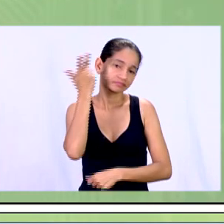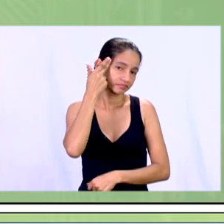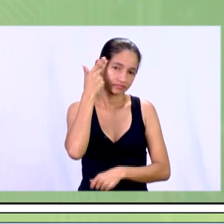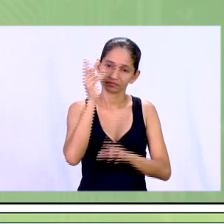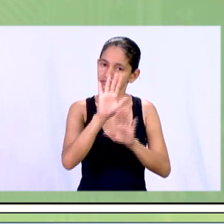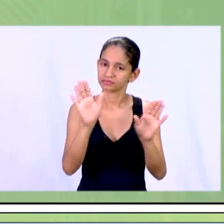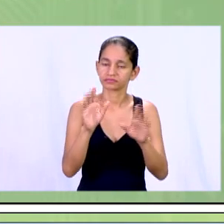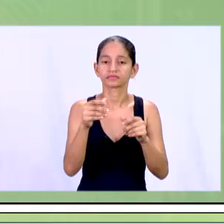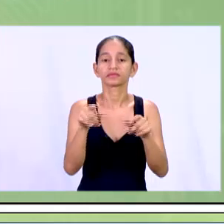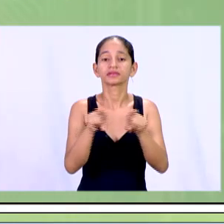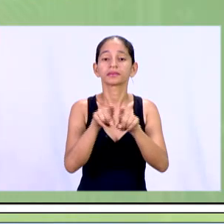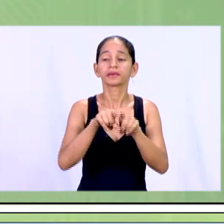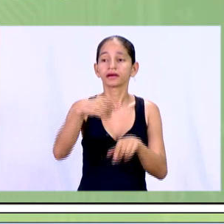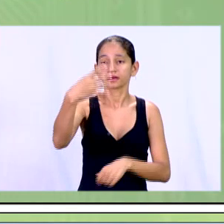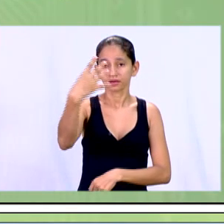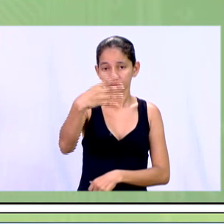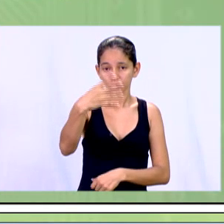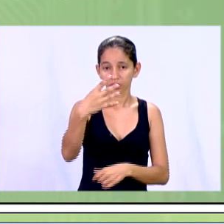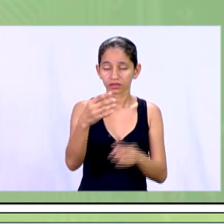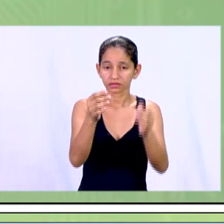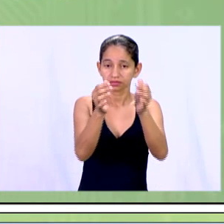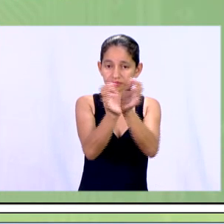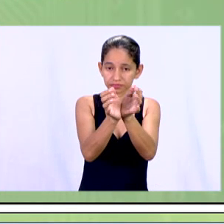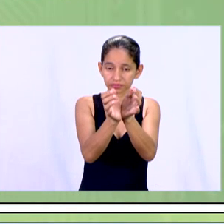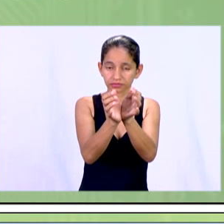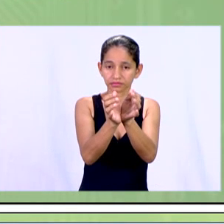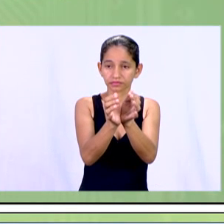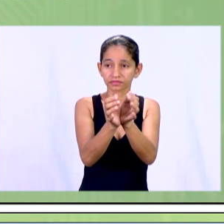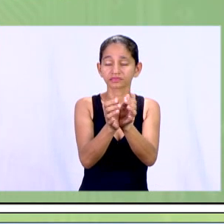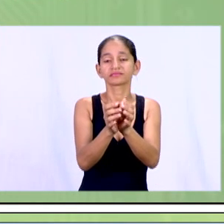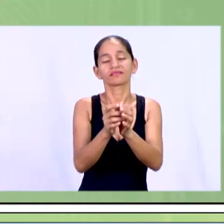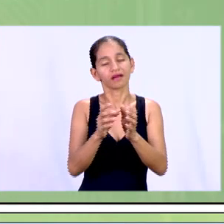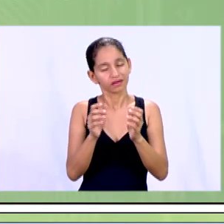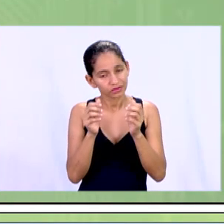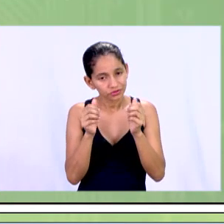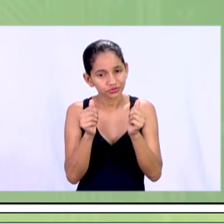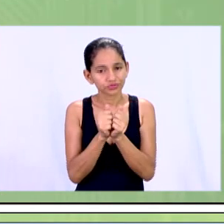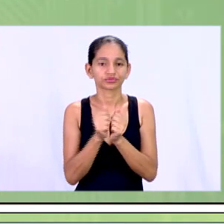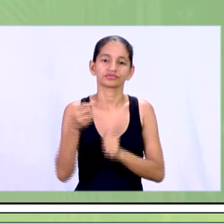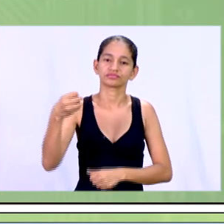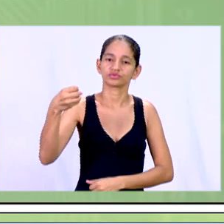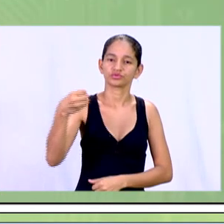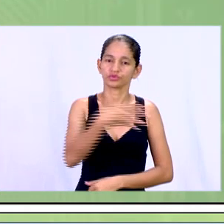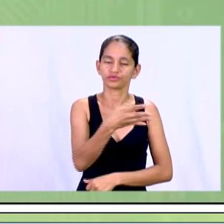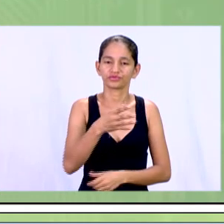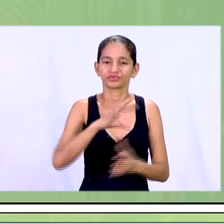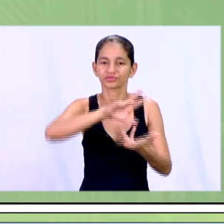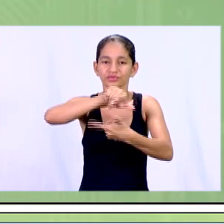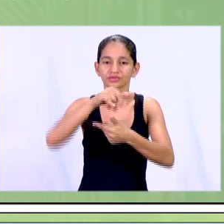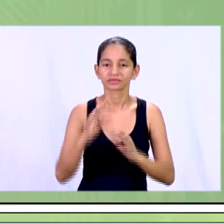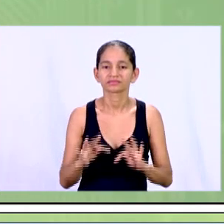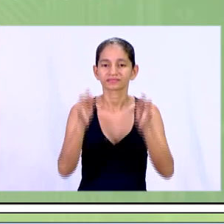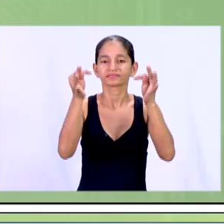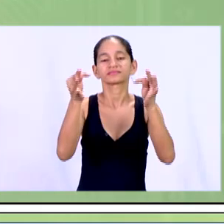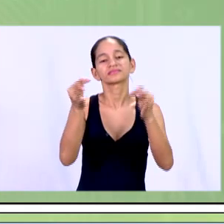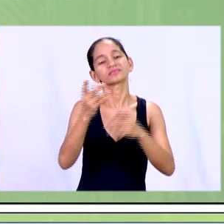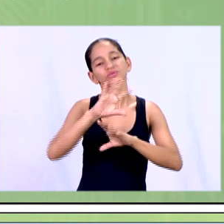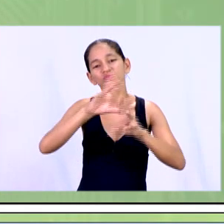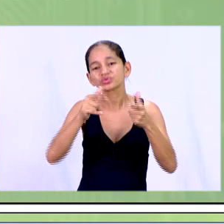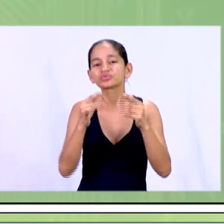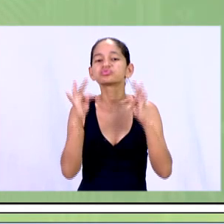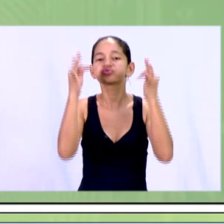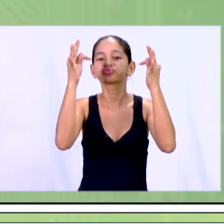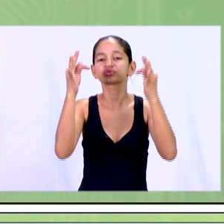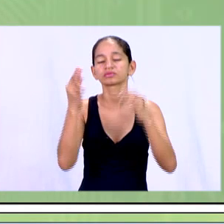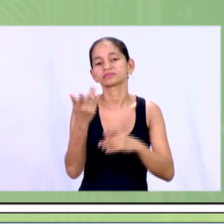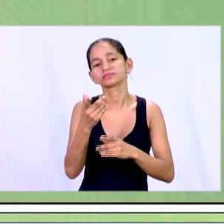ela vai vir junto com o que nós chamamos de inovações tecnológicas, né? Essas inovações, elas vão